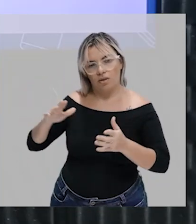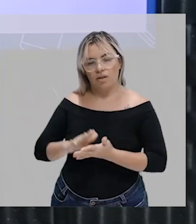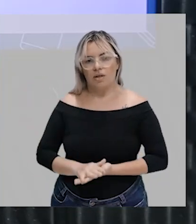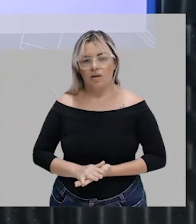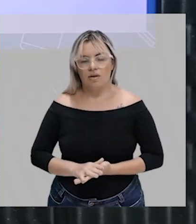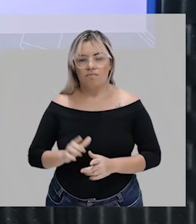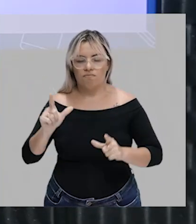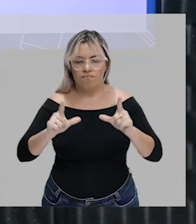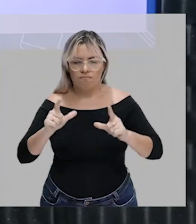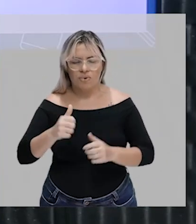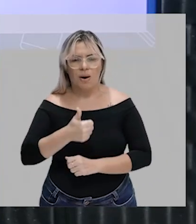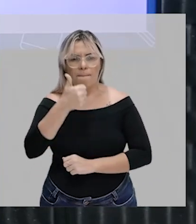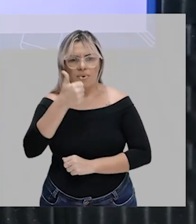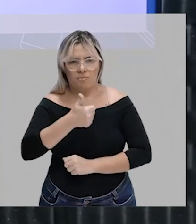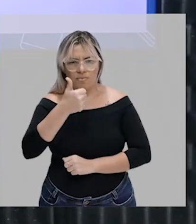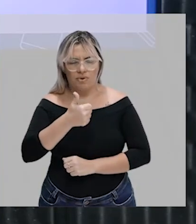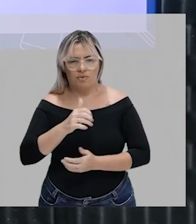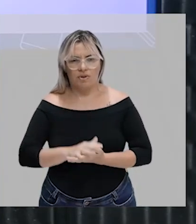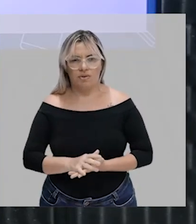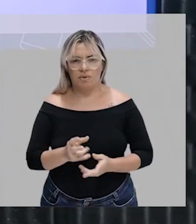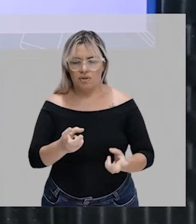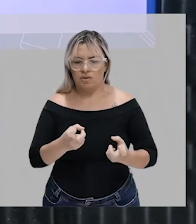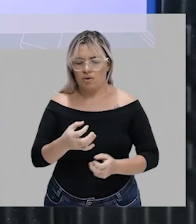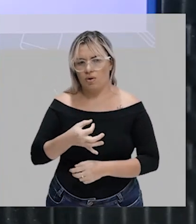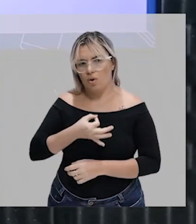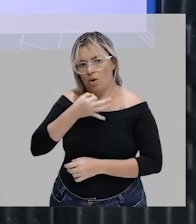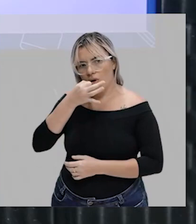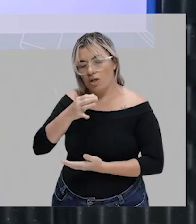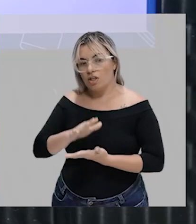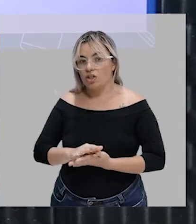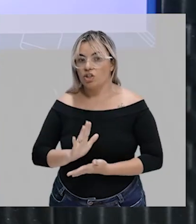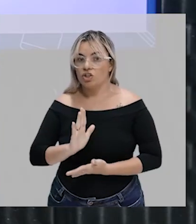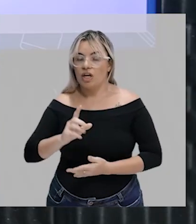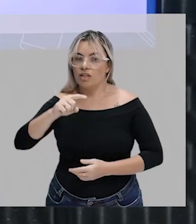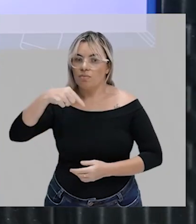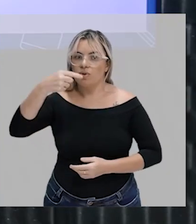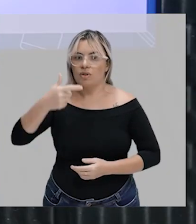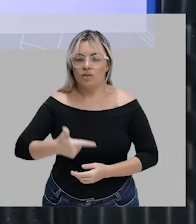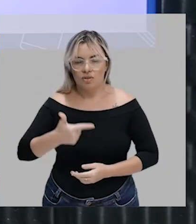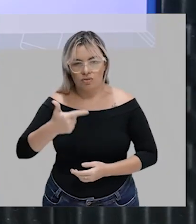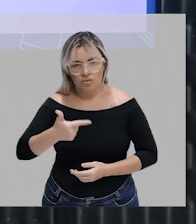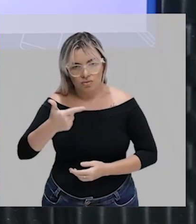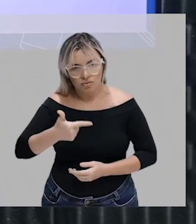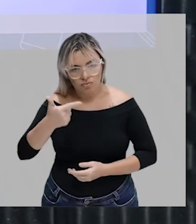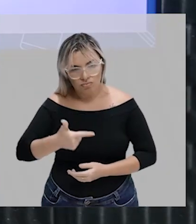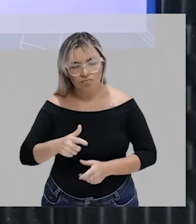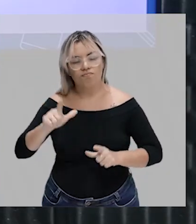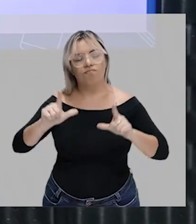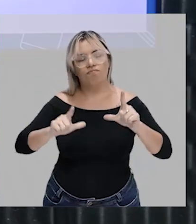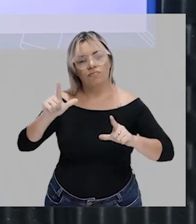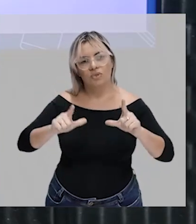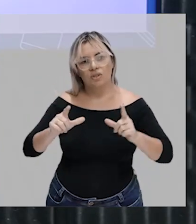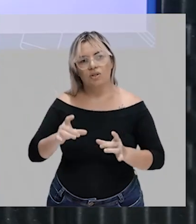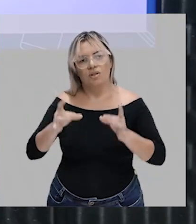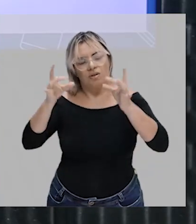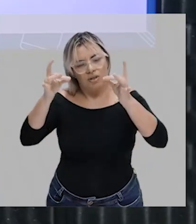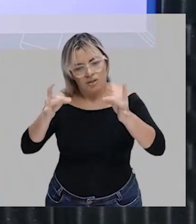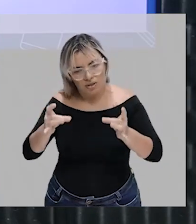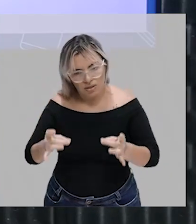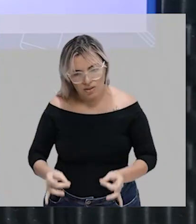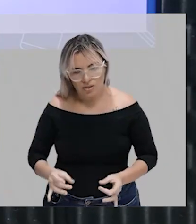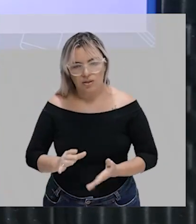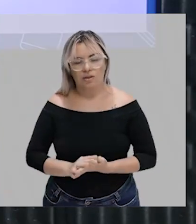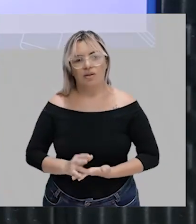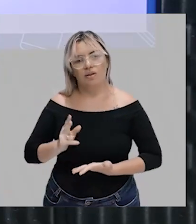primeira vez, você tem uma percepção. Aí você assiste a segunda, você vê um pequeno detalhe que você não tinha visto. E assim sucessivamente.